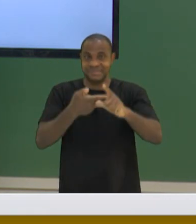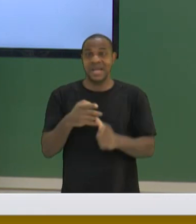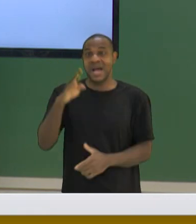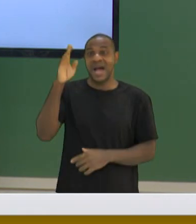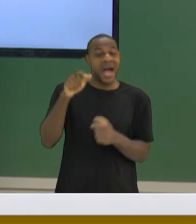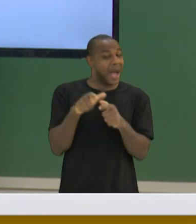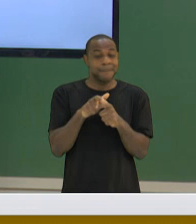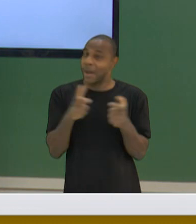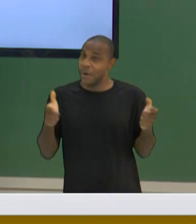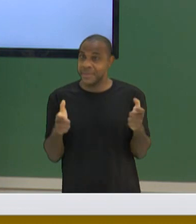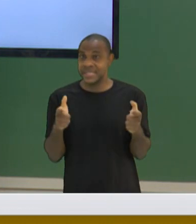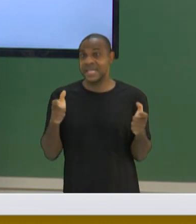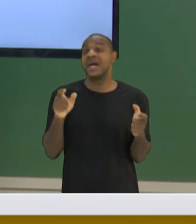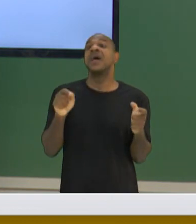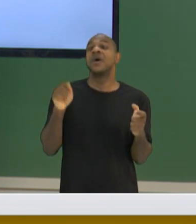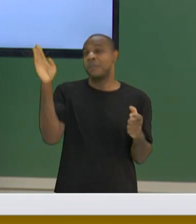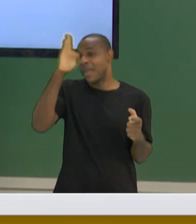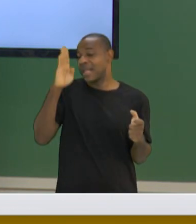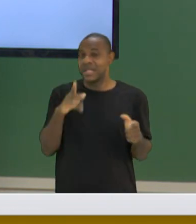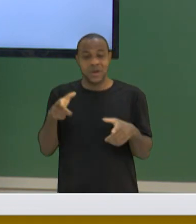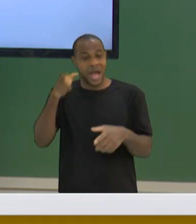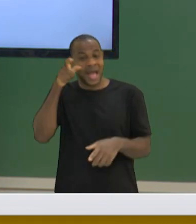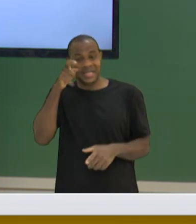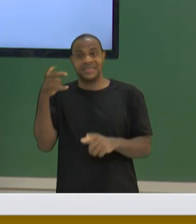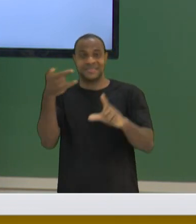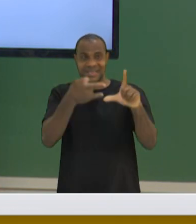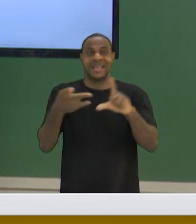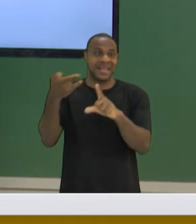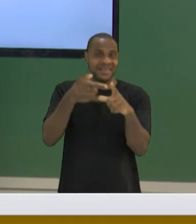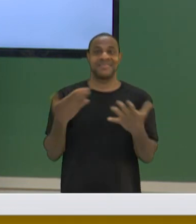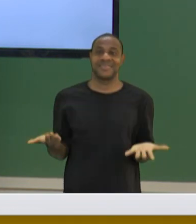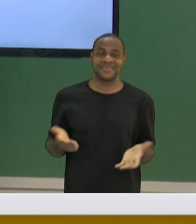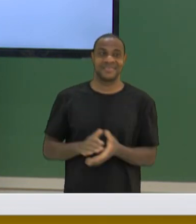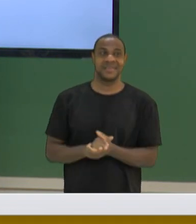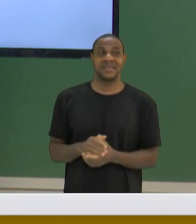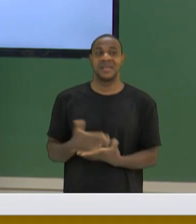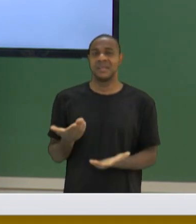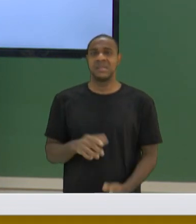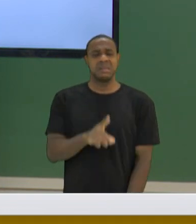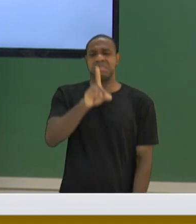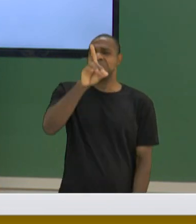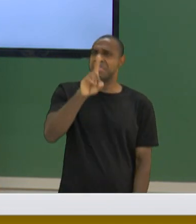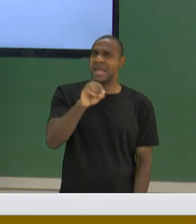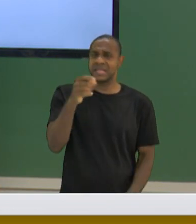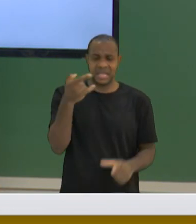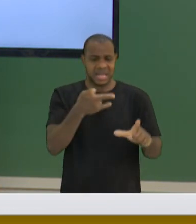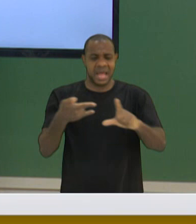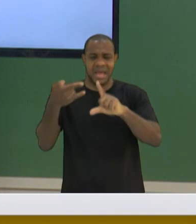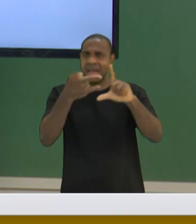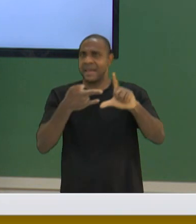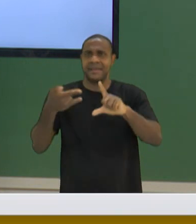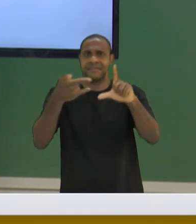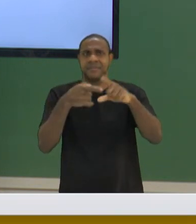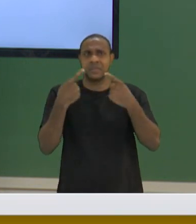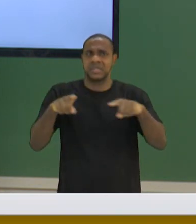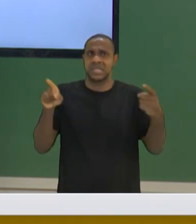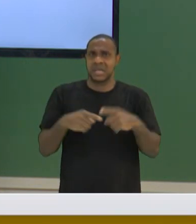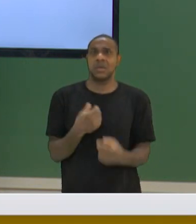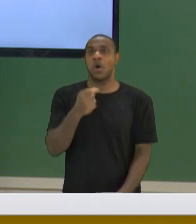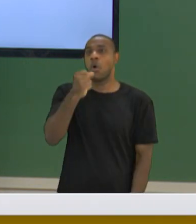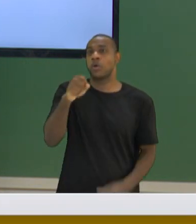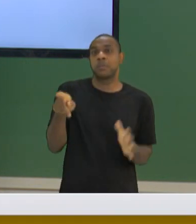a música É isso aí imagina de 10 likes musicais oito são de cantores brasileiros